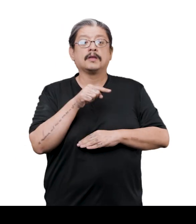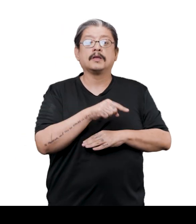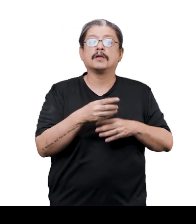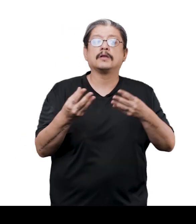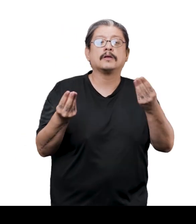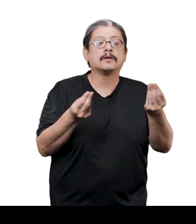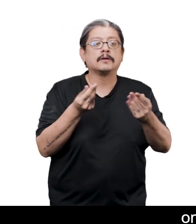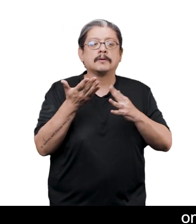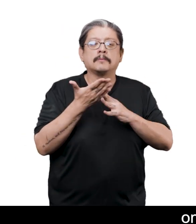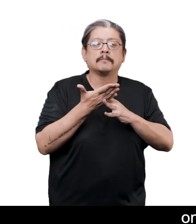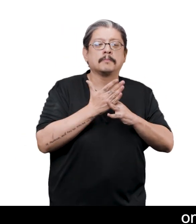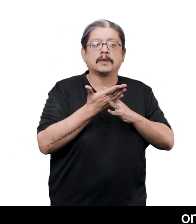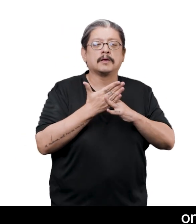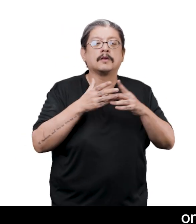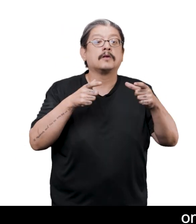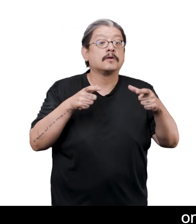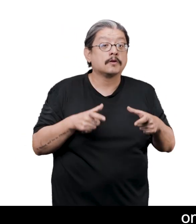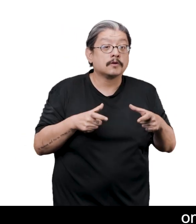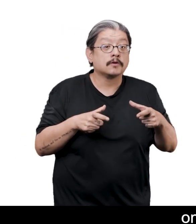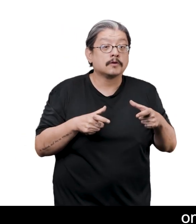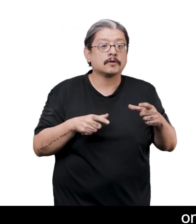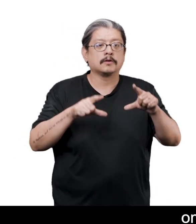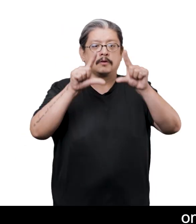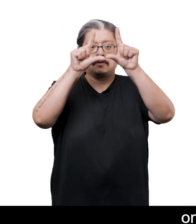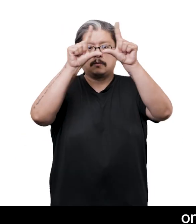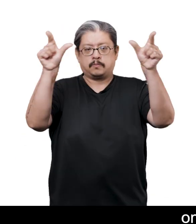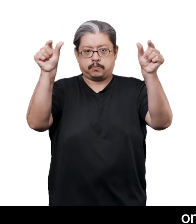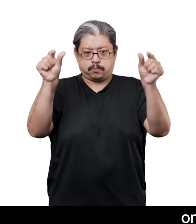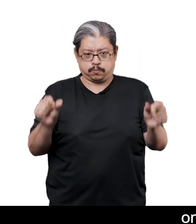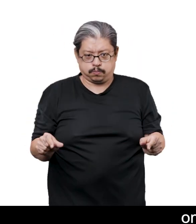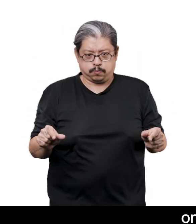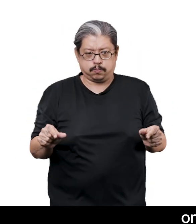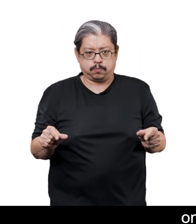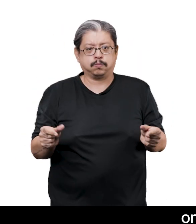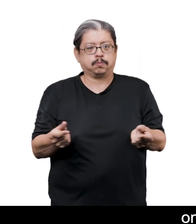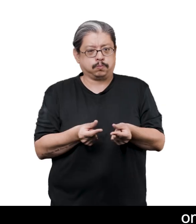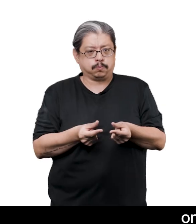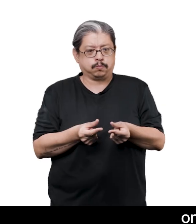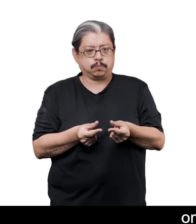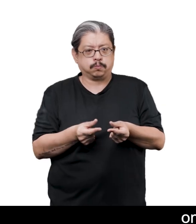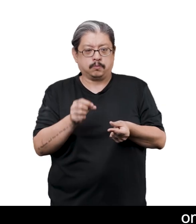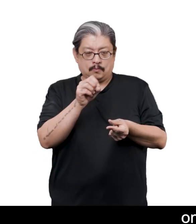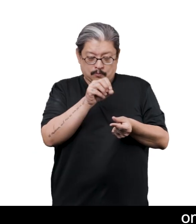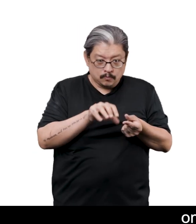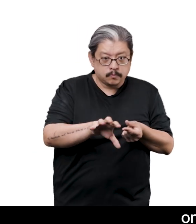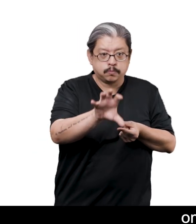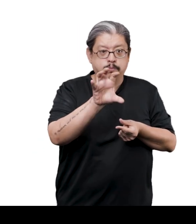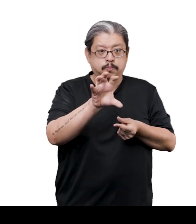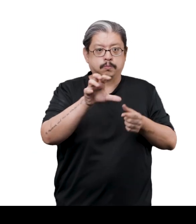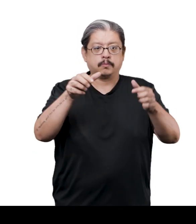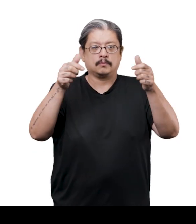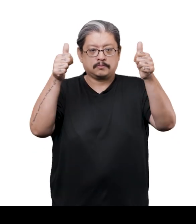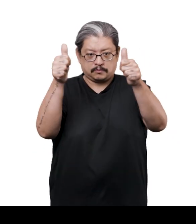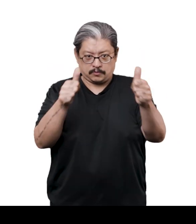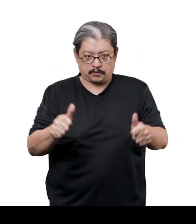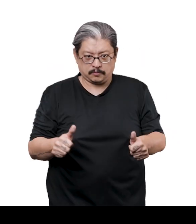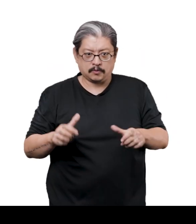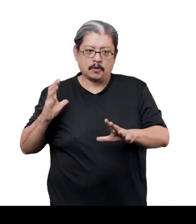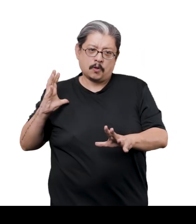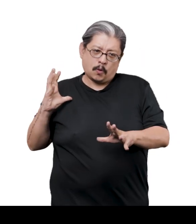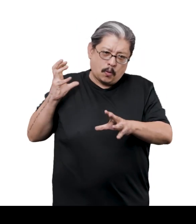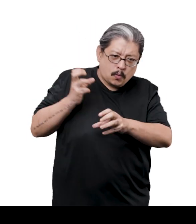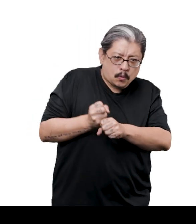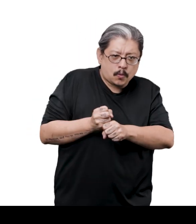um entrelugar, onde o suporte ganha espessura e o volume se transforma em imagem. O acúmulo